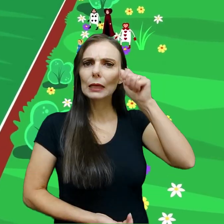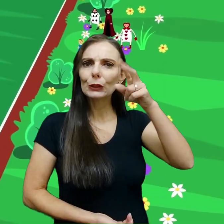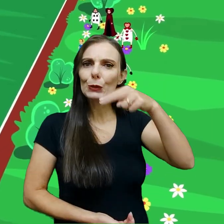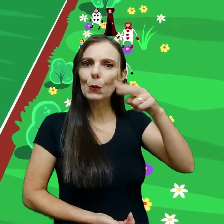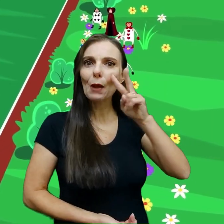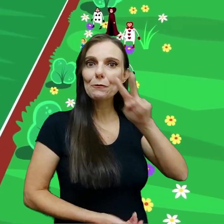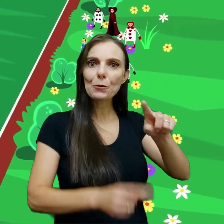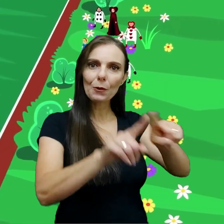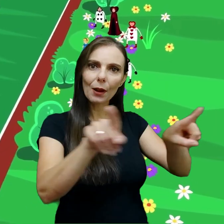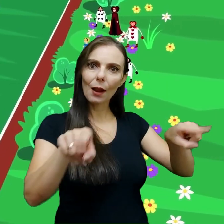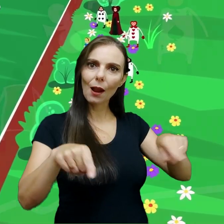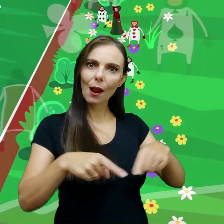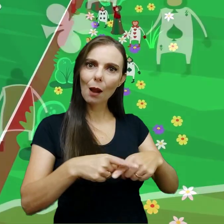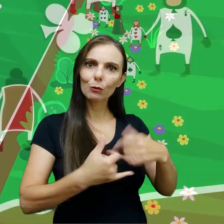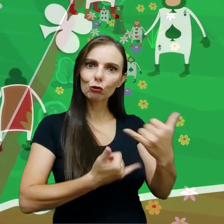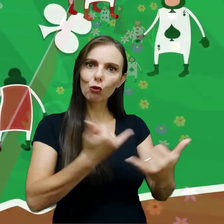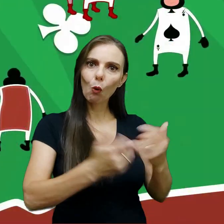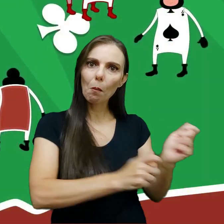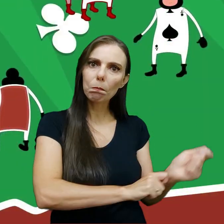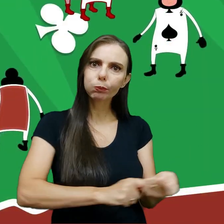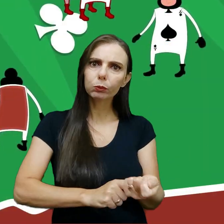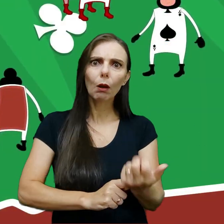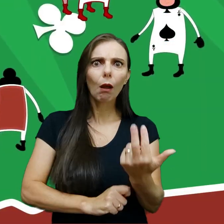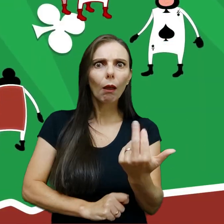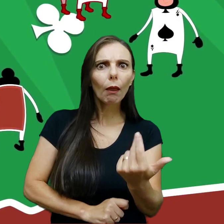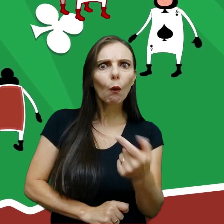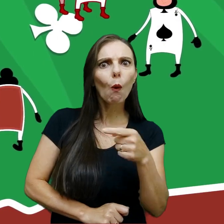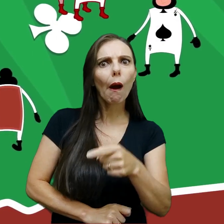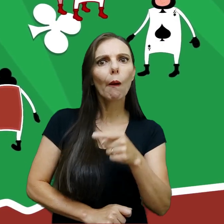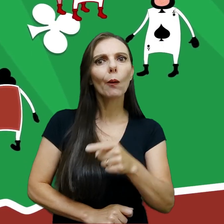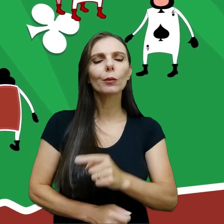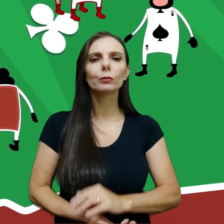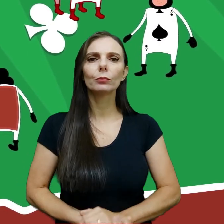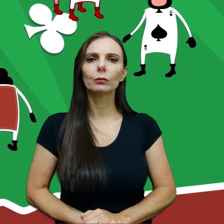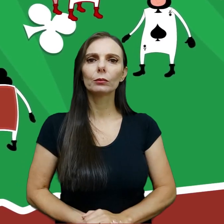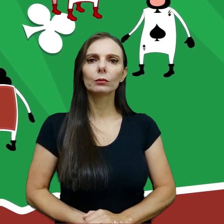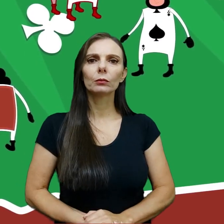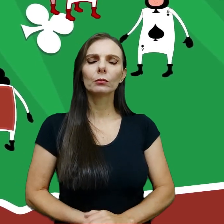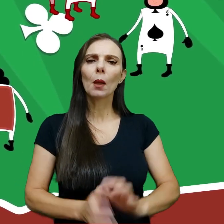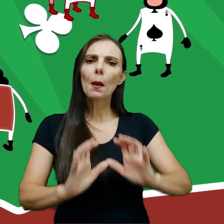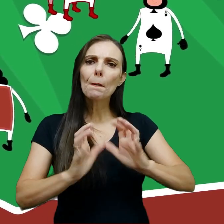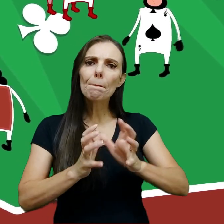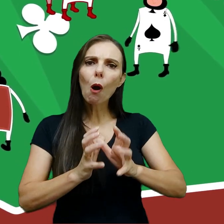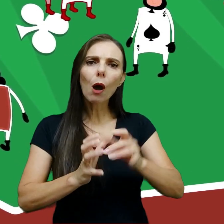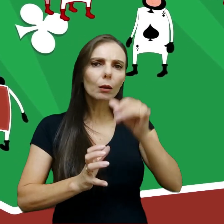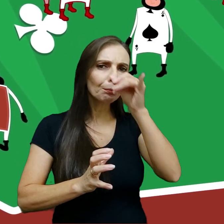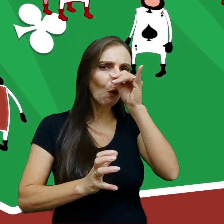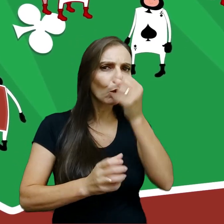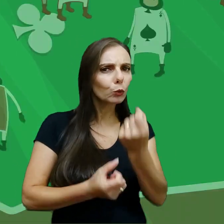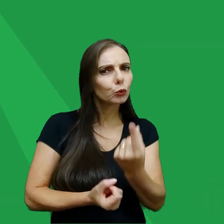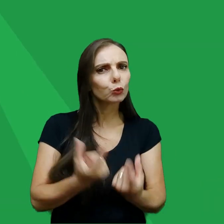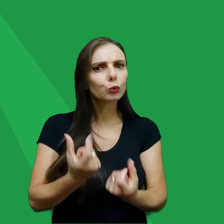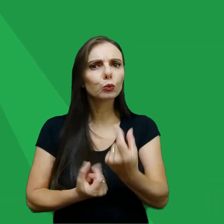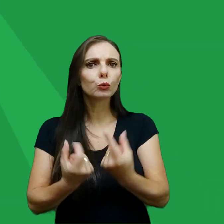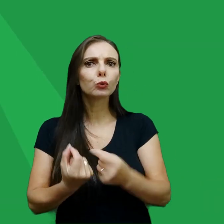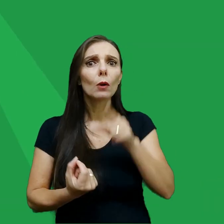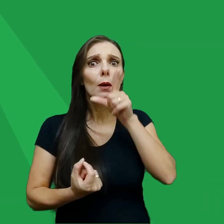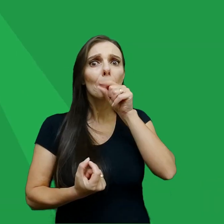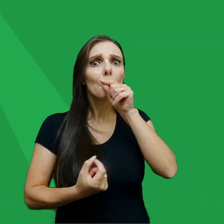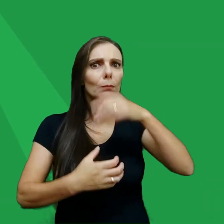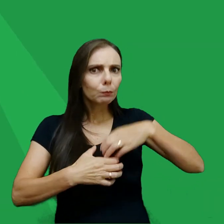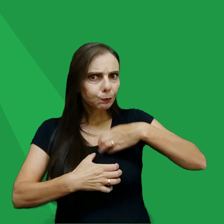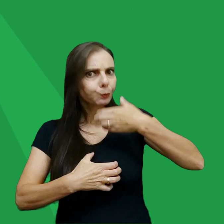Alice nunca viu um campo de cricket como este antes. Os ouriços eram bolas e